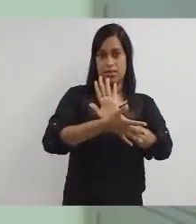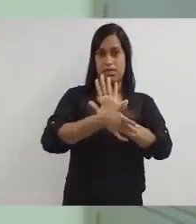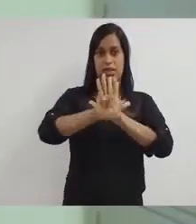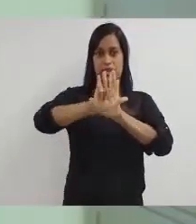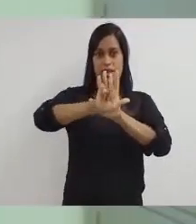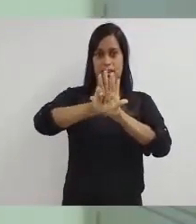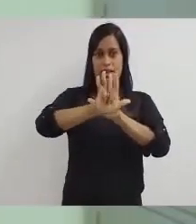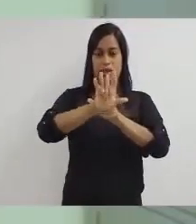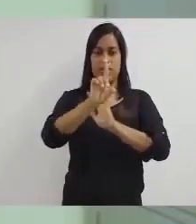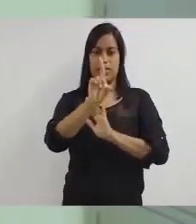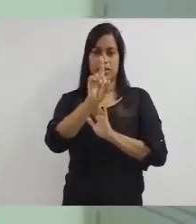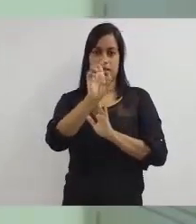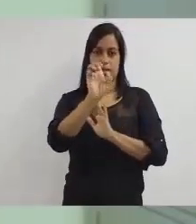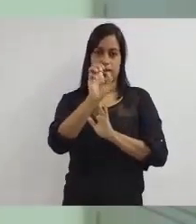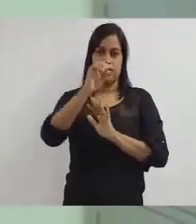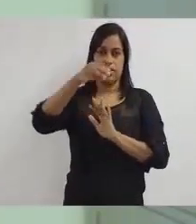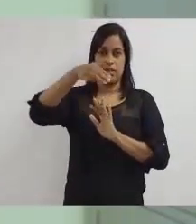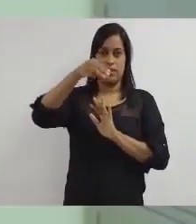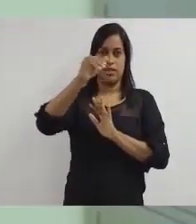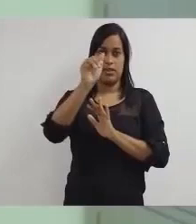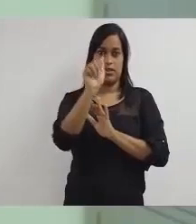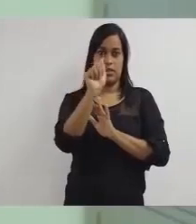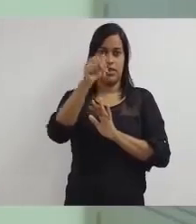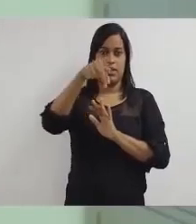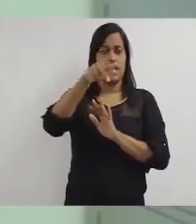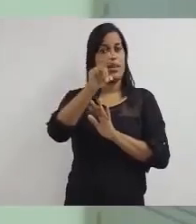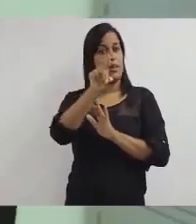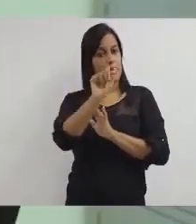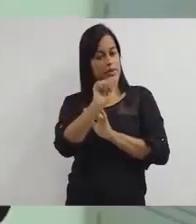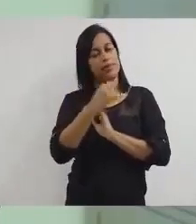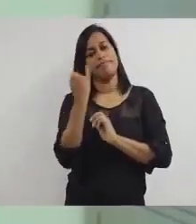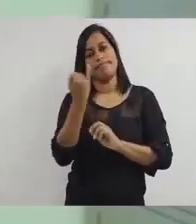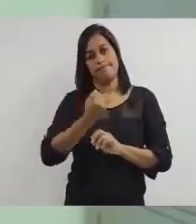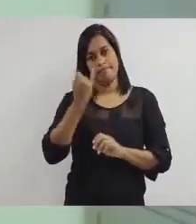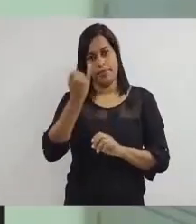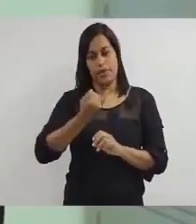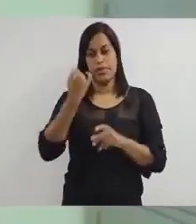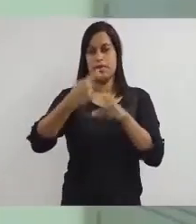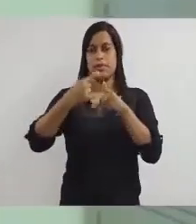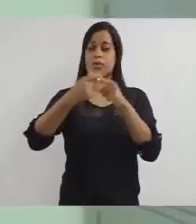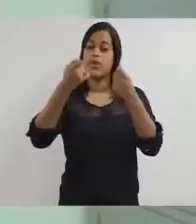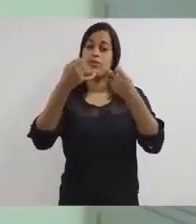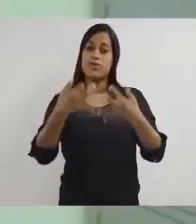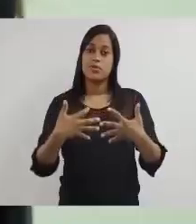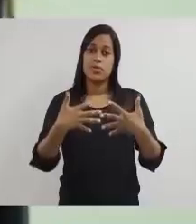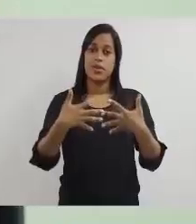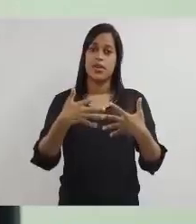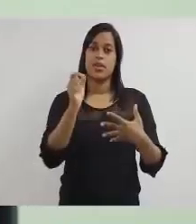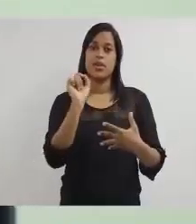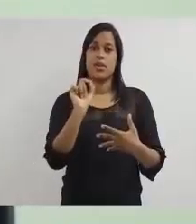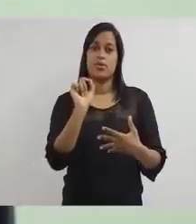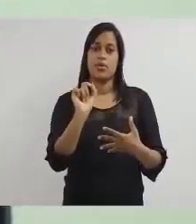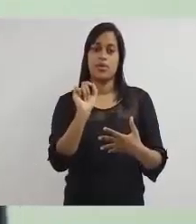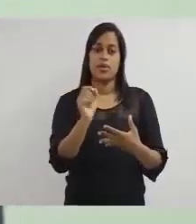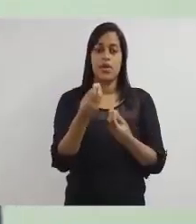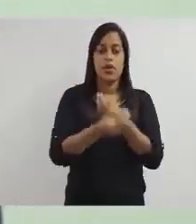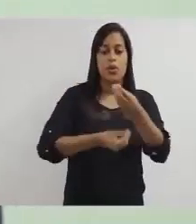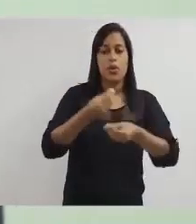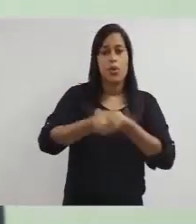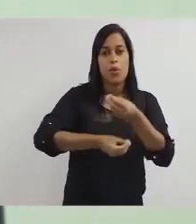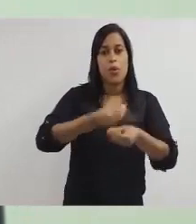da demanda, é uma lei muito importante, porque ela define uma curva chamada